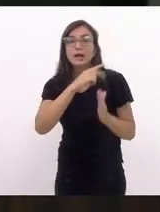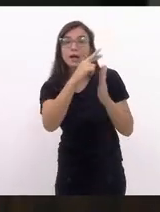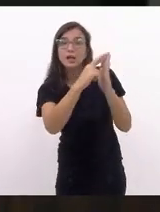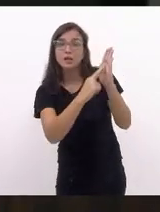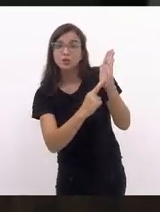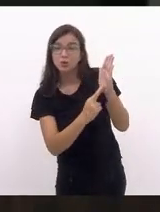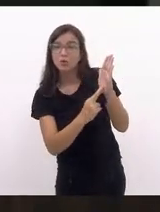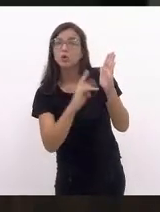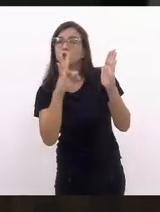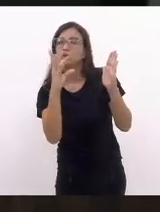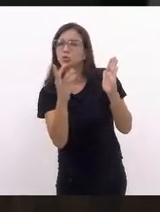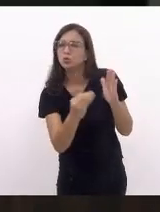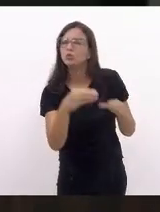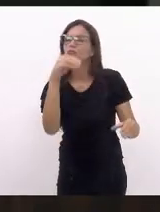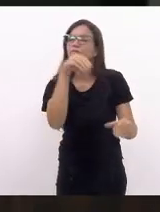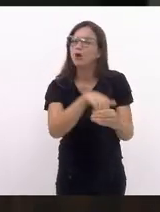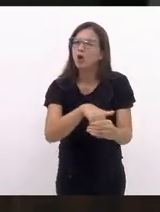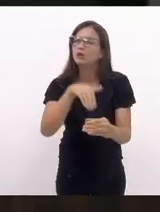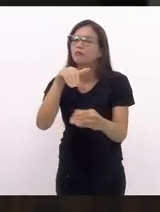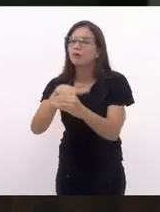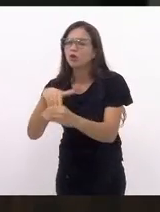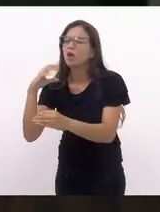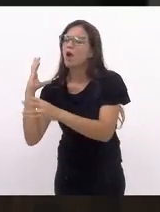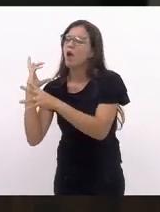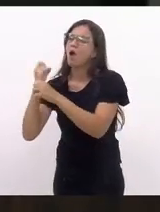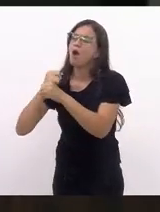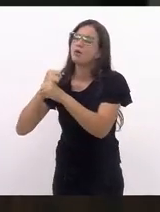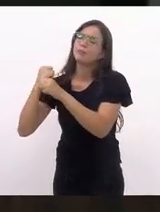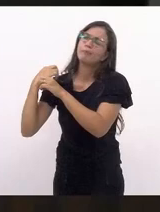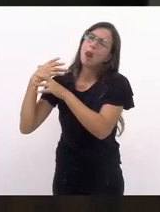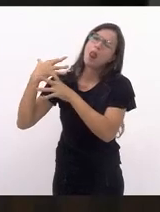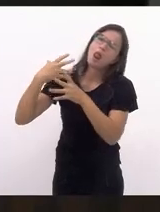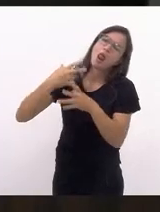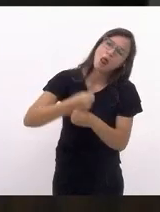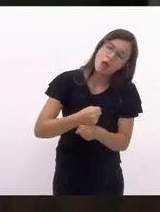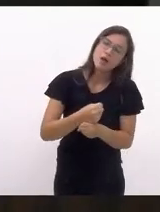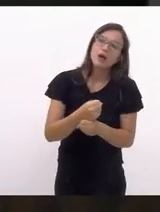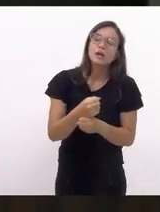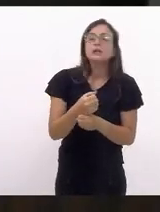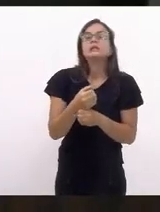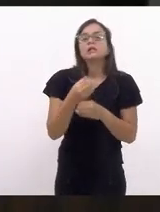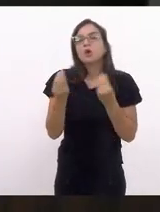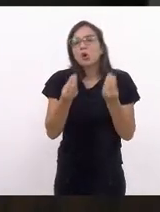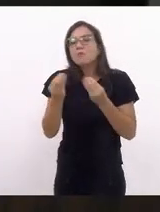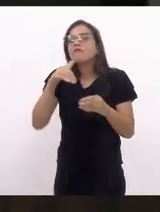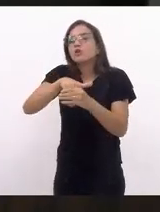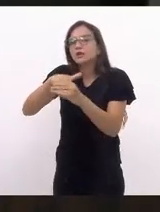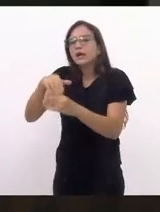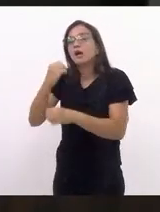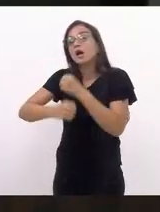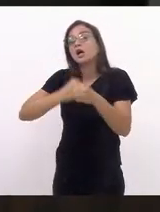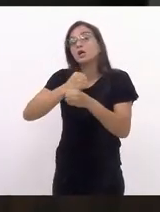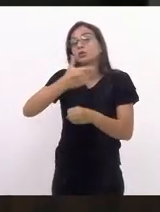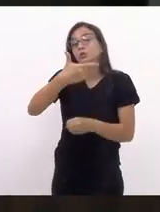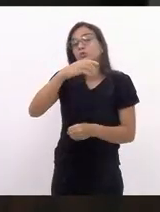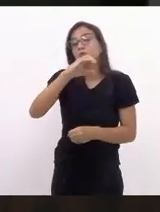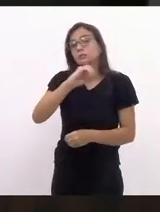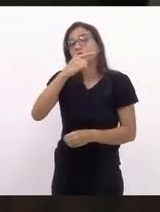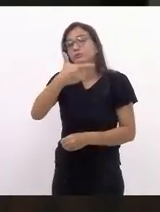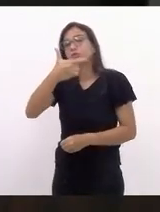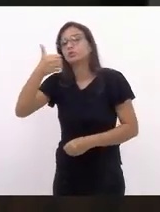tudo que nós voltamos esse ano a comida deputada Martha Rocha fazer leitura da ata da sessão